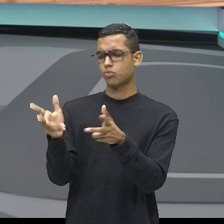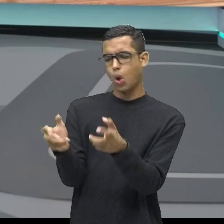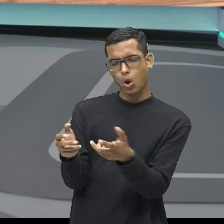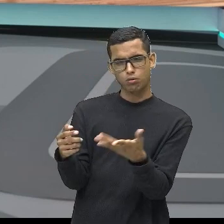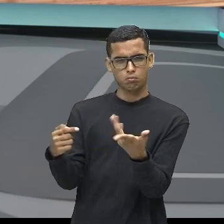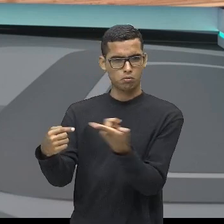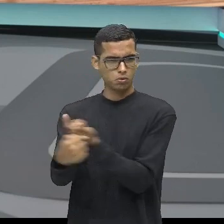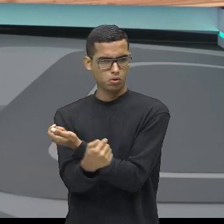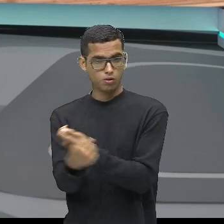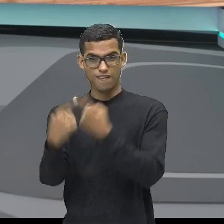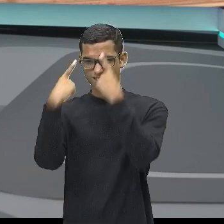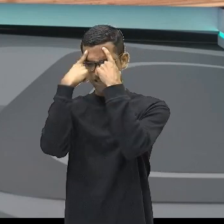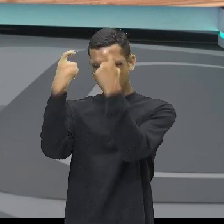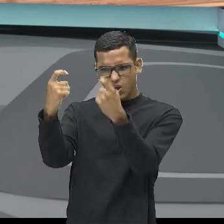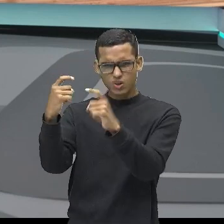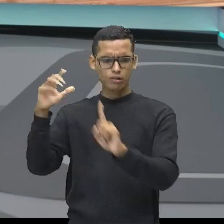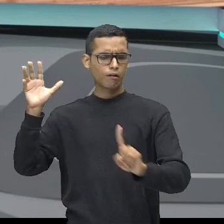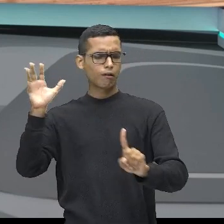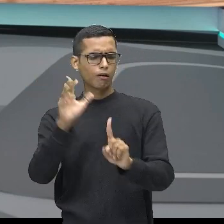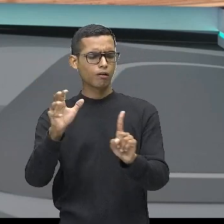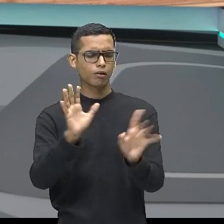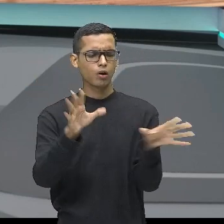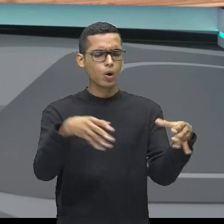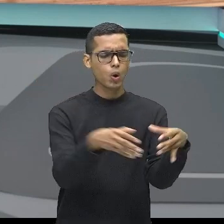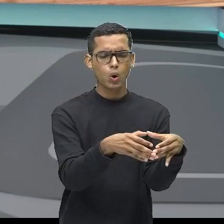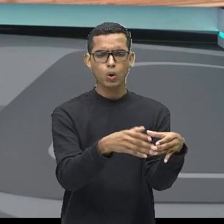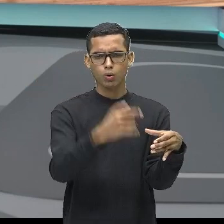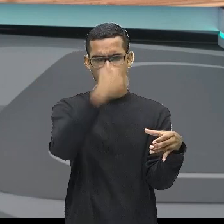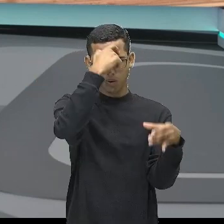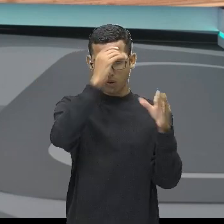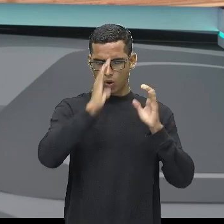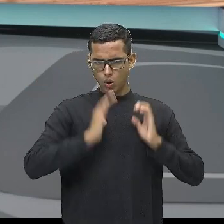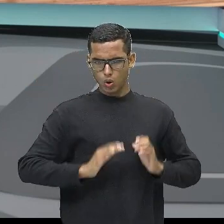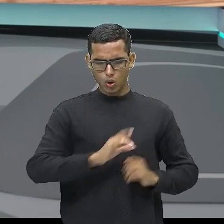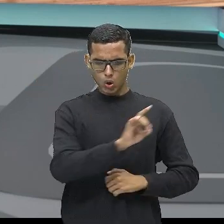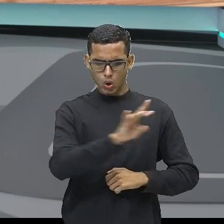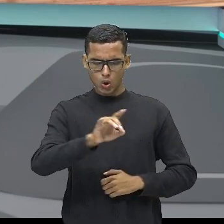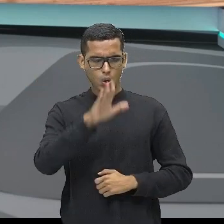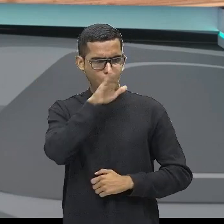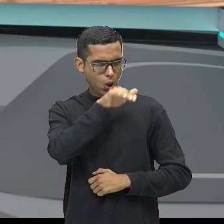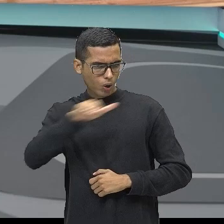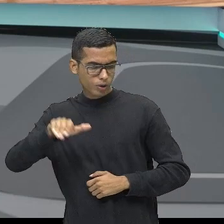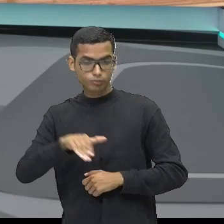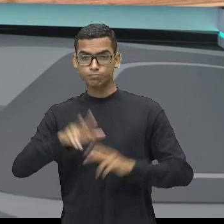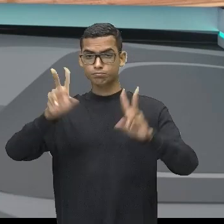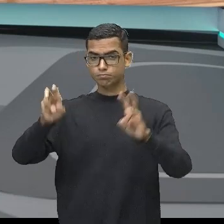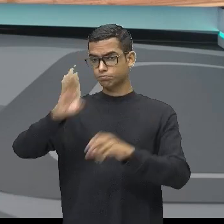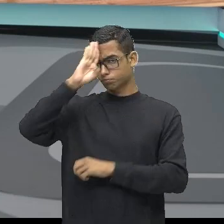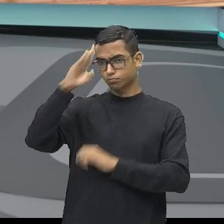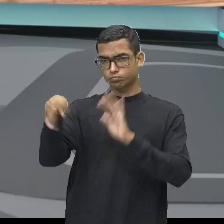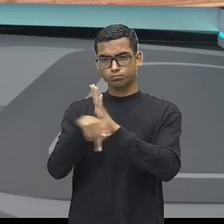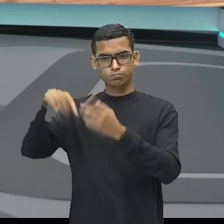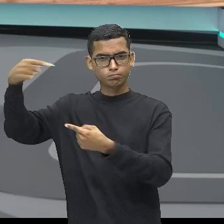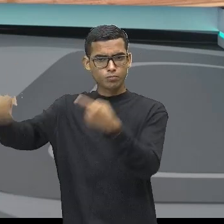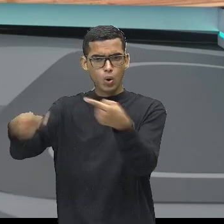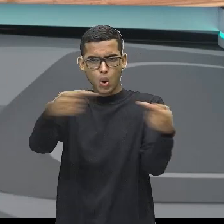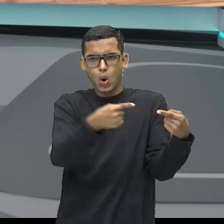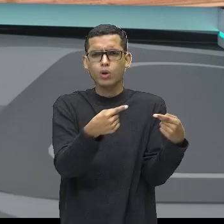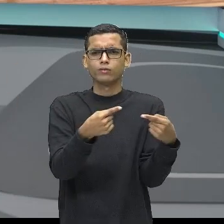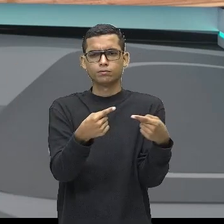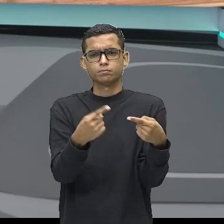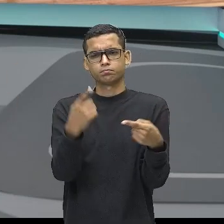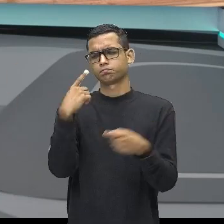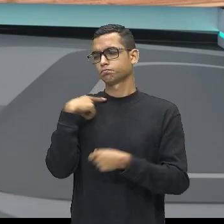violentos no comportamento das crianças. Esse foi o grande tema em que os nossos debatedores ali trocaram ideias,